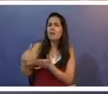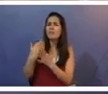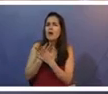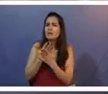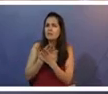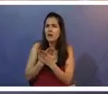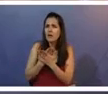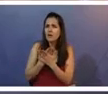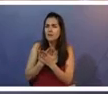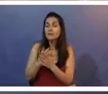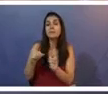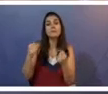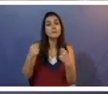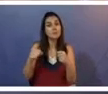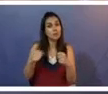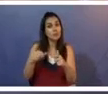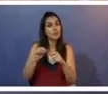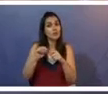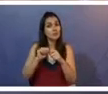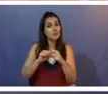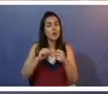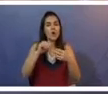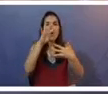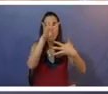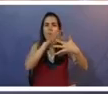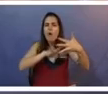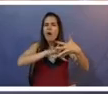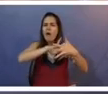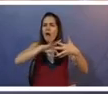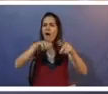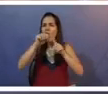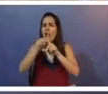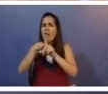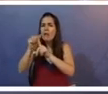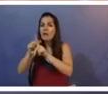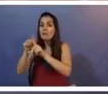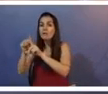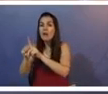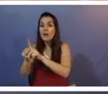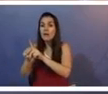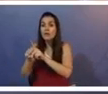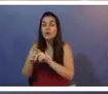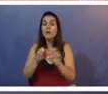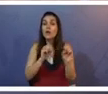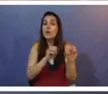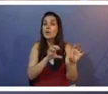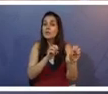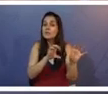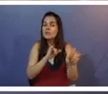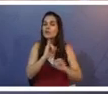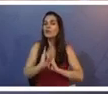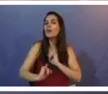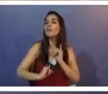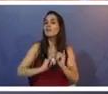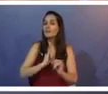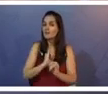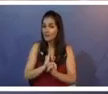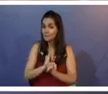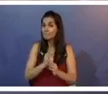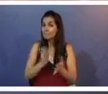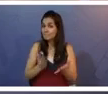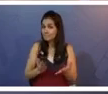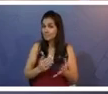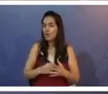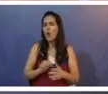foi manter o calendário letivo via ensino remoto, que nada mais é que esse ensino que